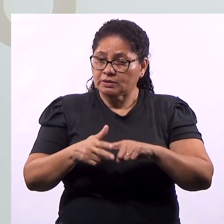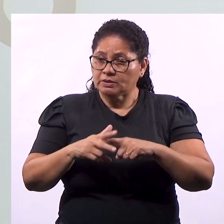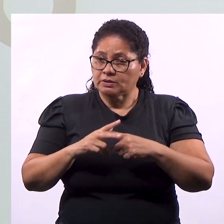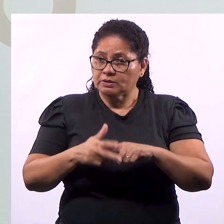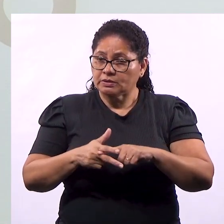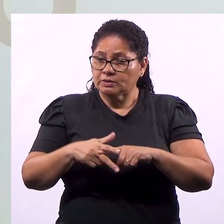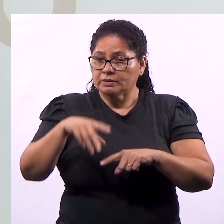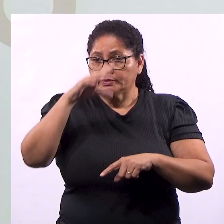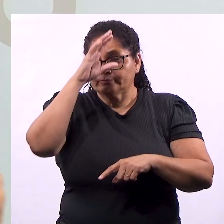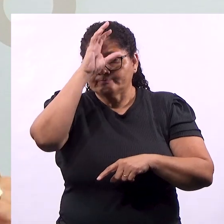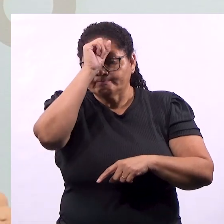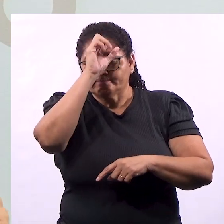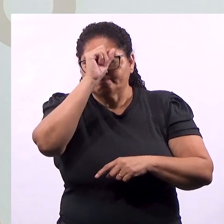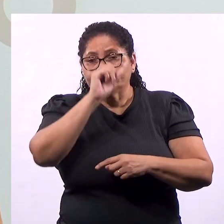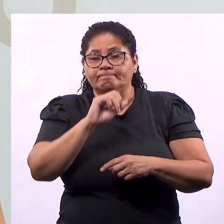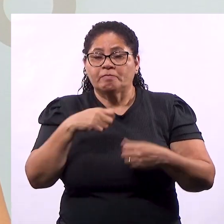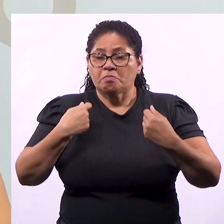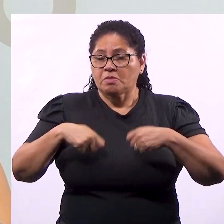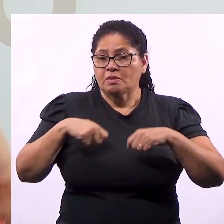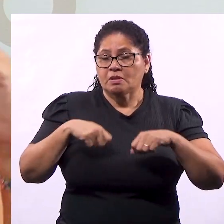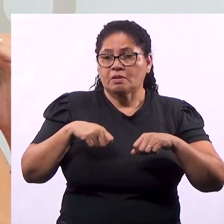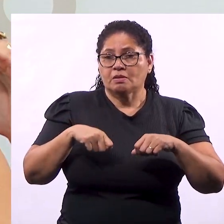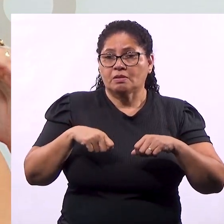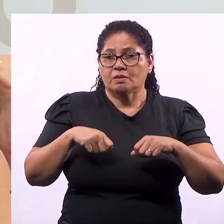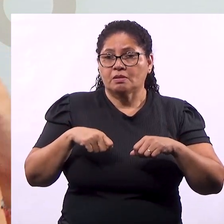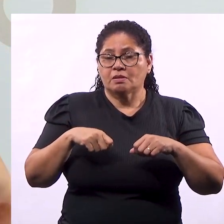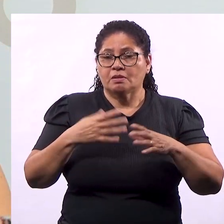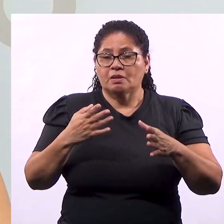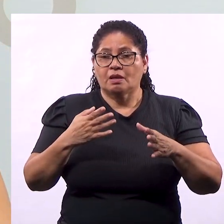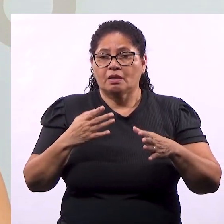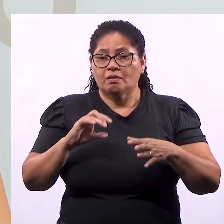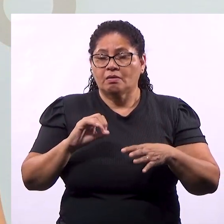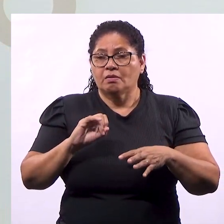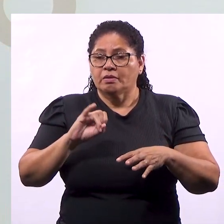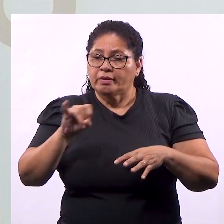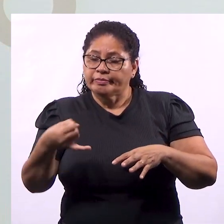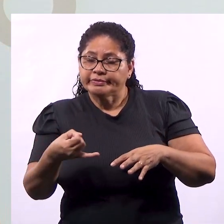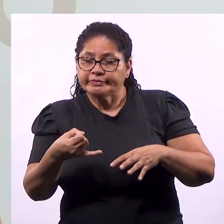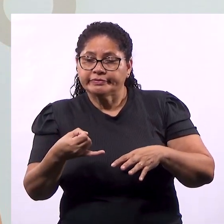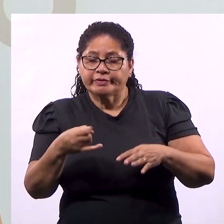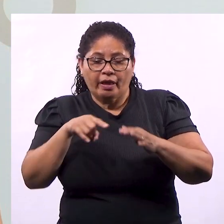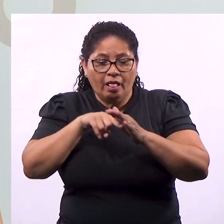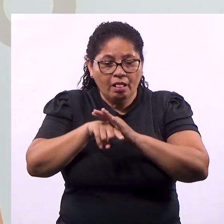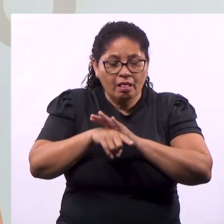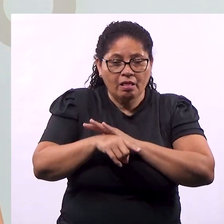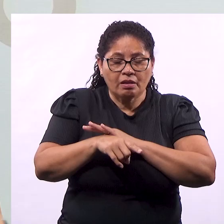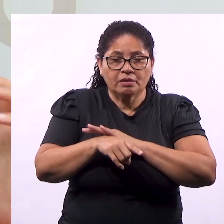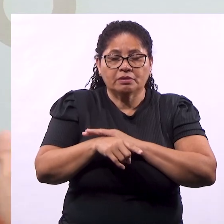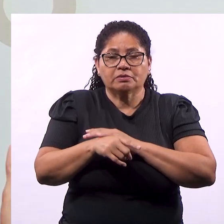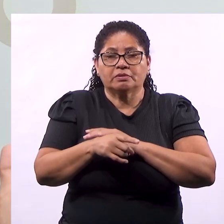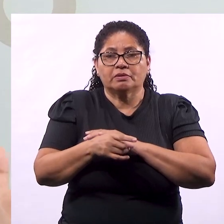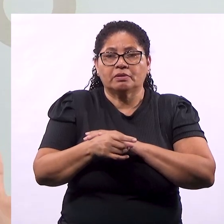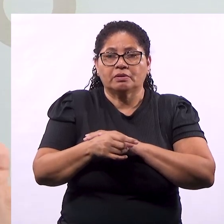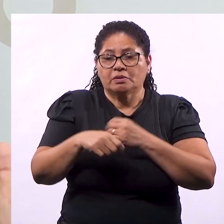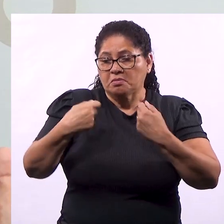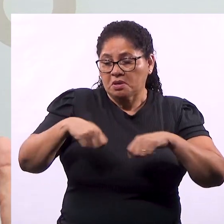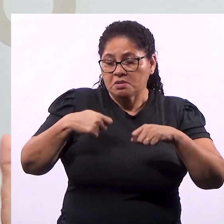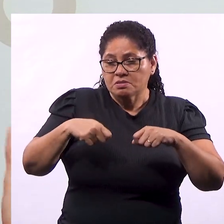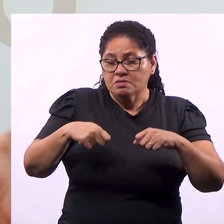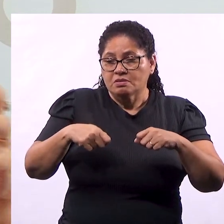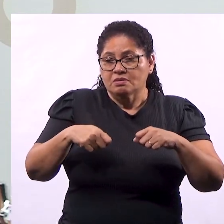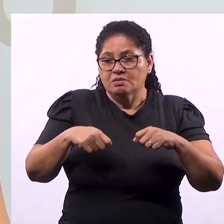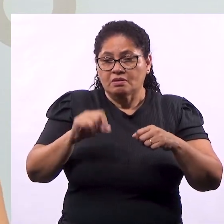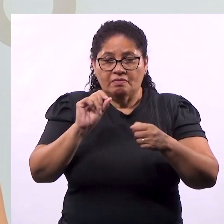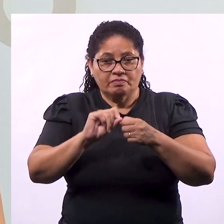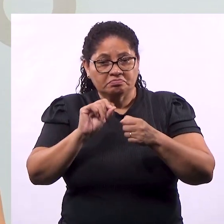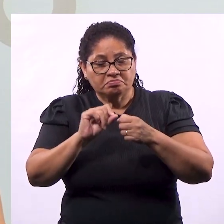regular a aprendizagem Então o que precisa que o que não precisa o que eu aprofundo que eu não aprofundo que eu amplio o que